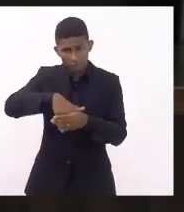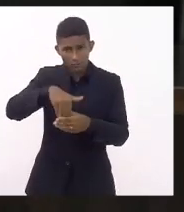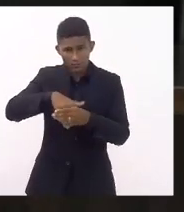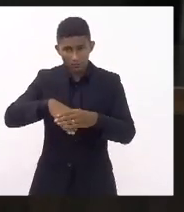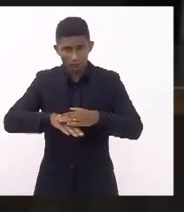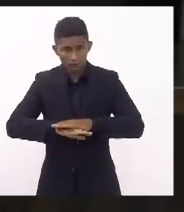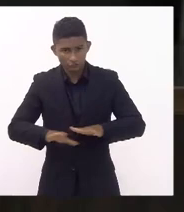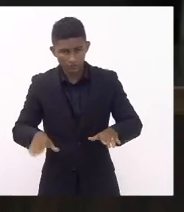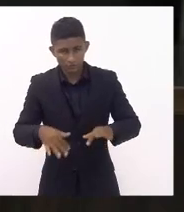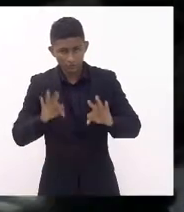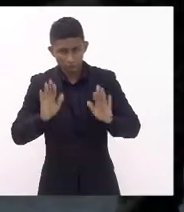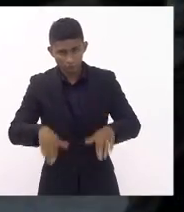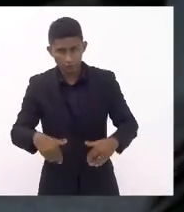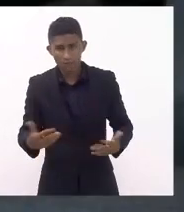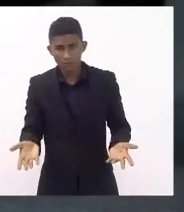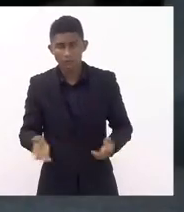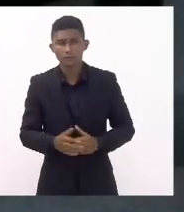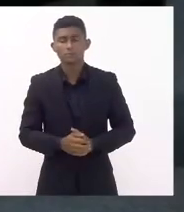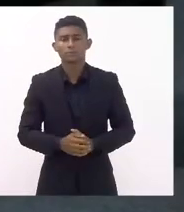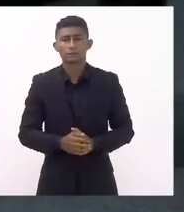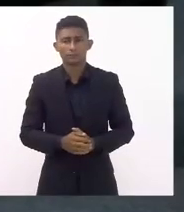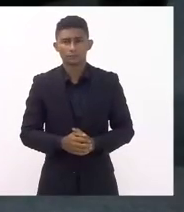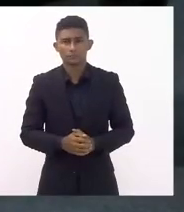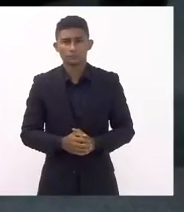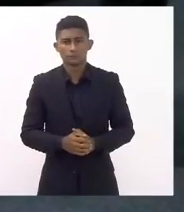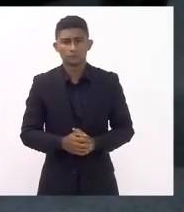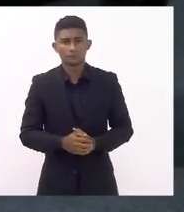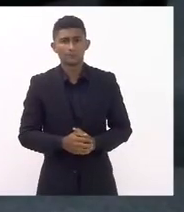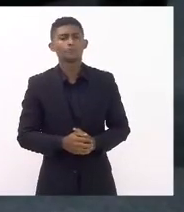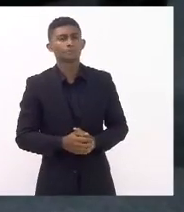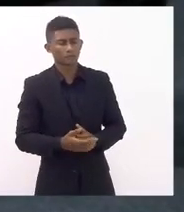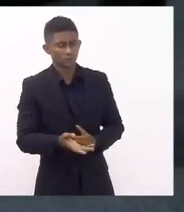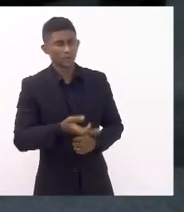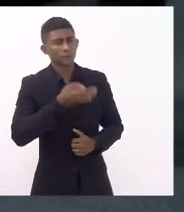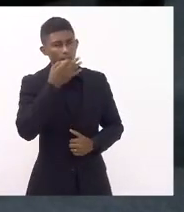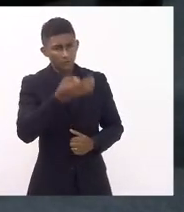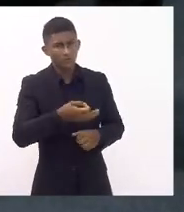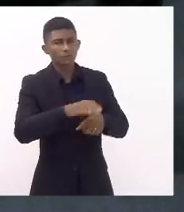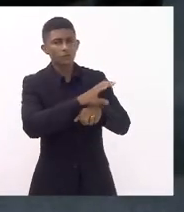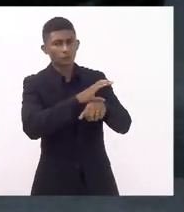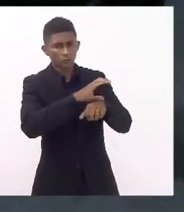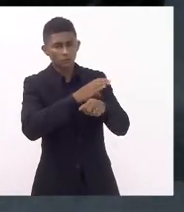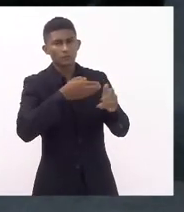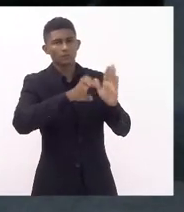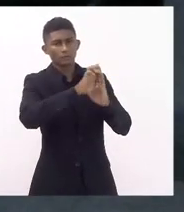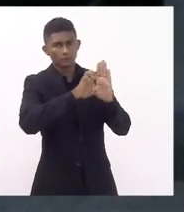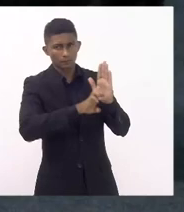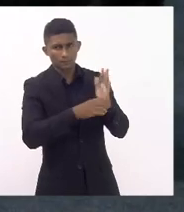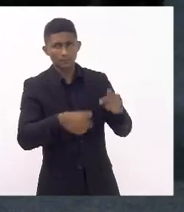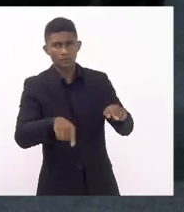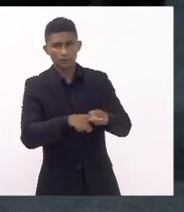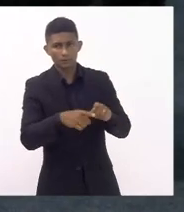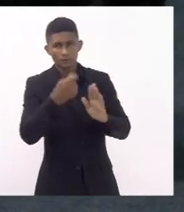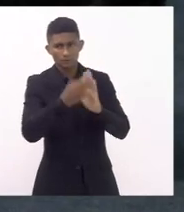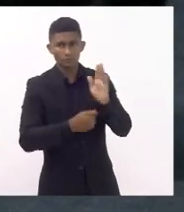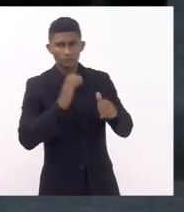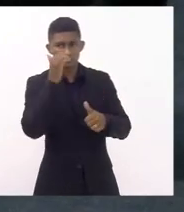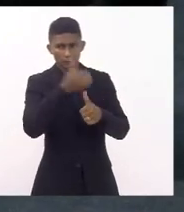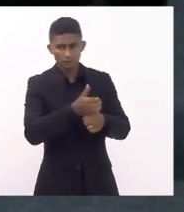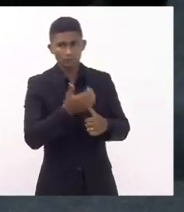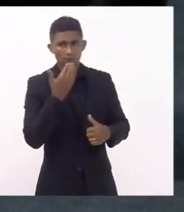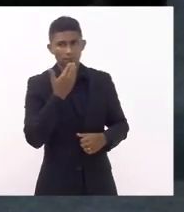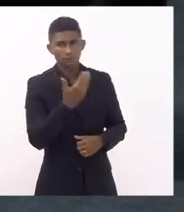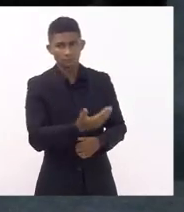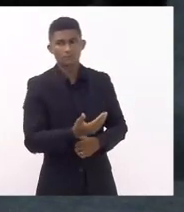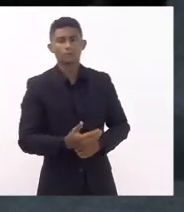tema. Senhor presidente, parecer pela constitucionalidade com emendas, concluindo por substitutivo, pedindo forma final de